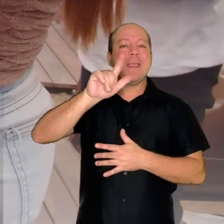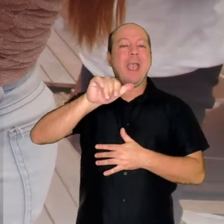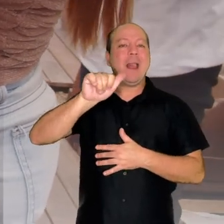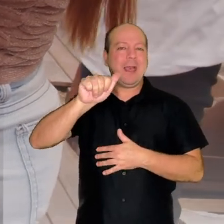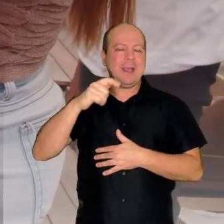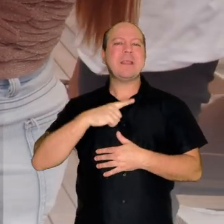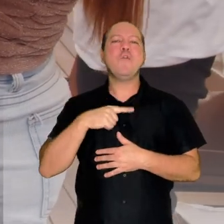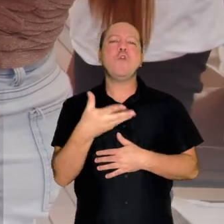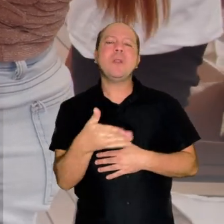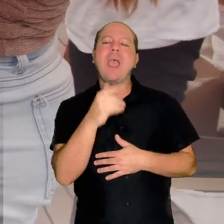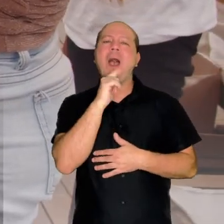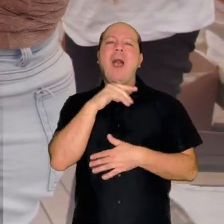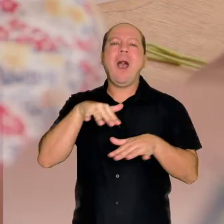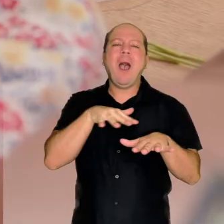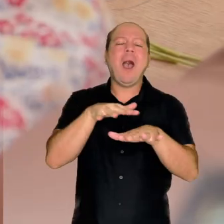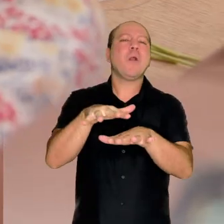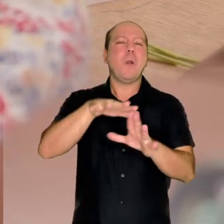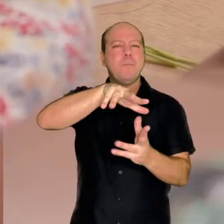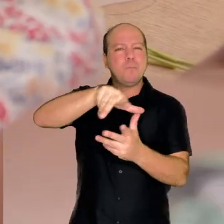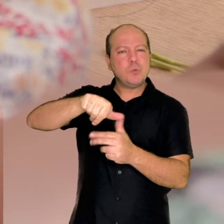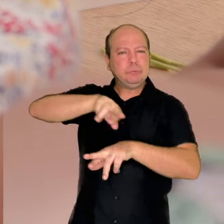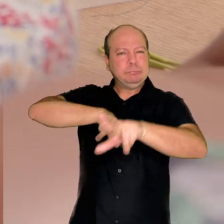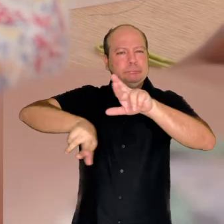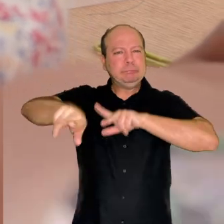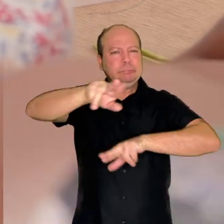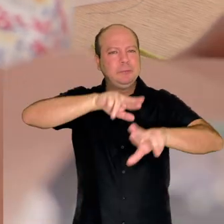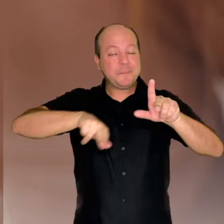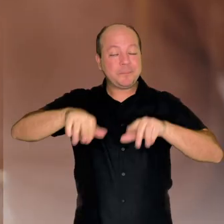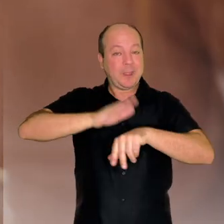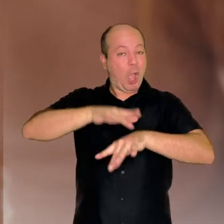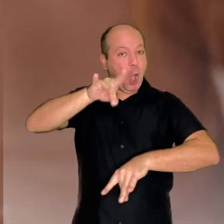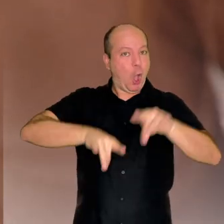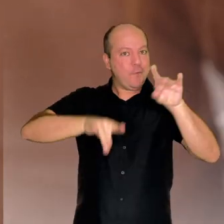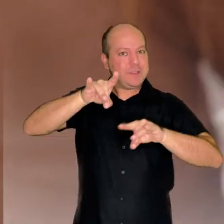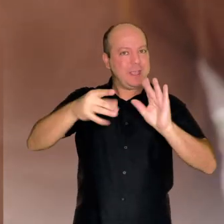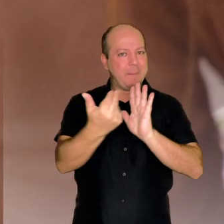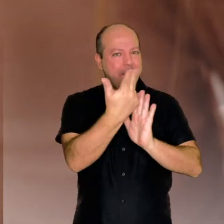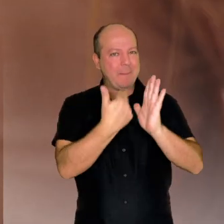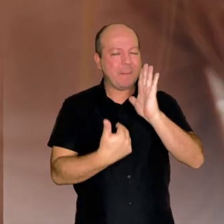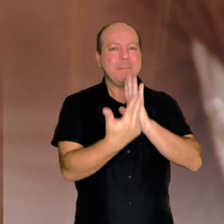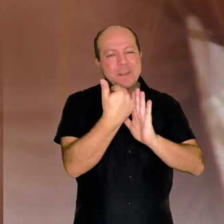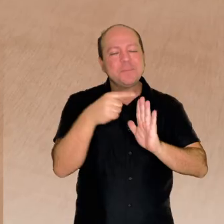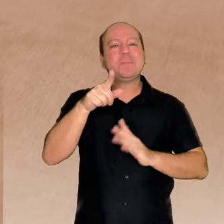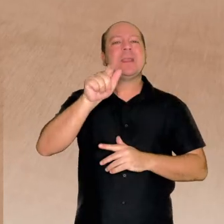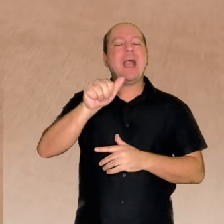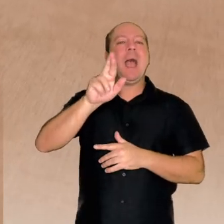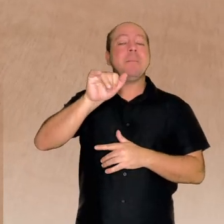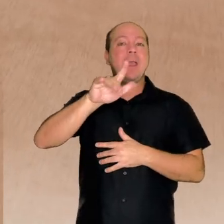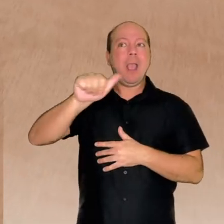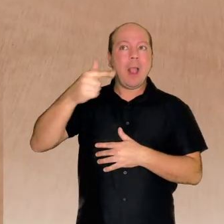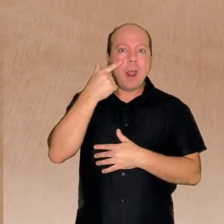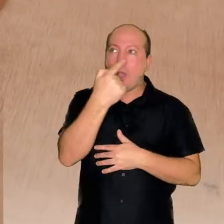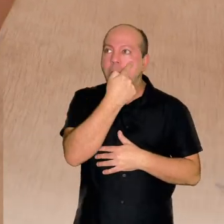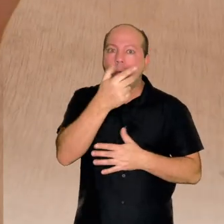Sanksmo encontra na fluidez da água um mundo de formas e nuances. Na oficina de ilustração que conduz, Gabriela